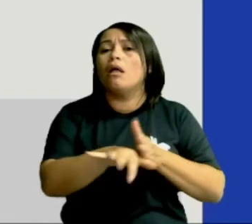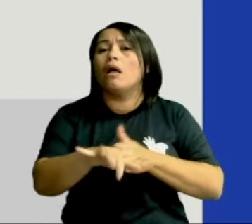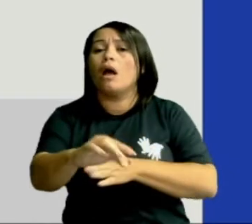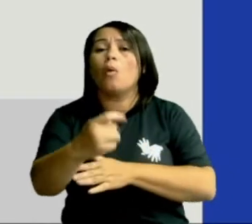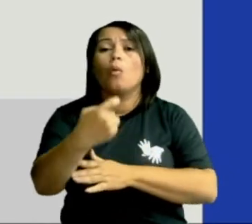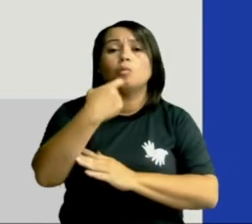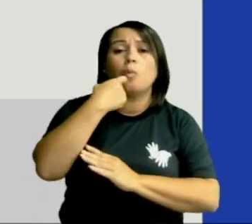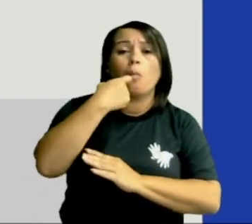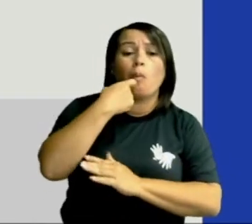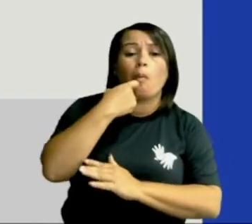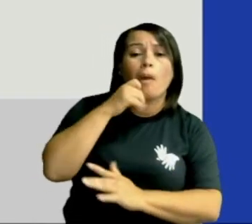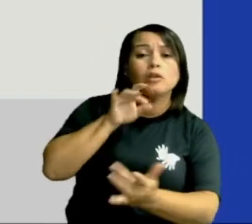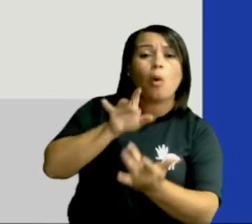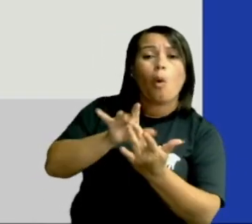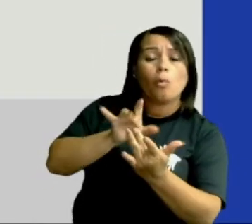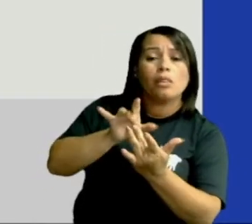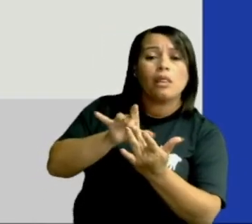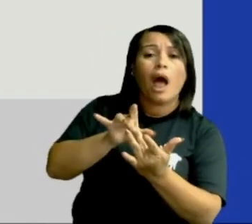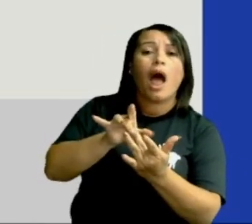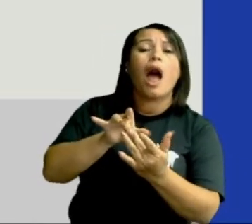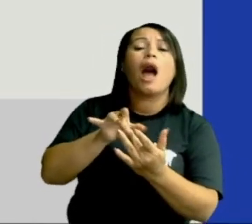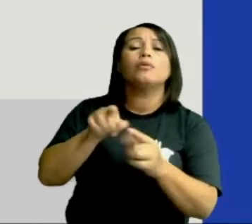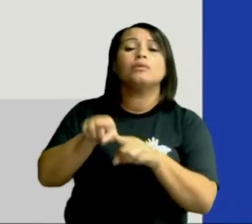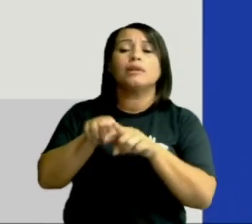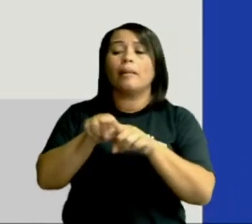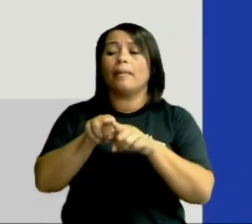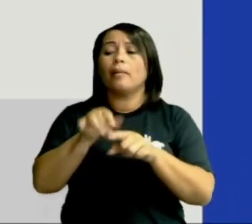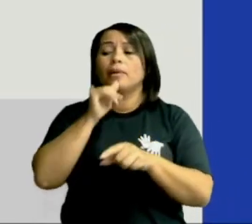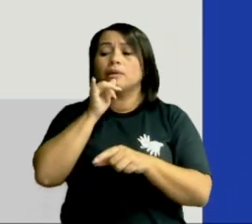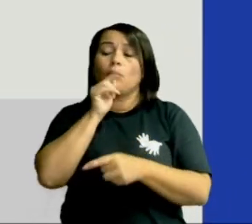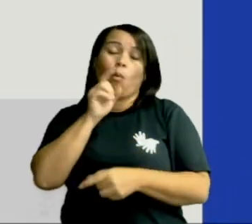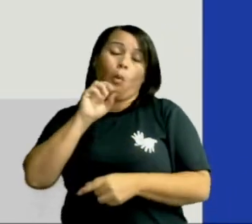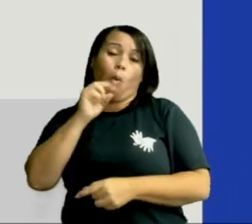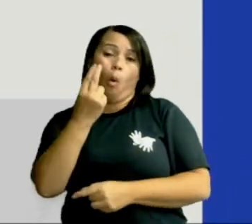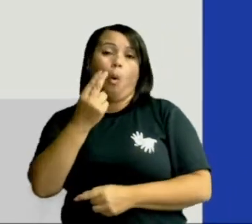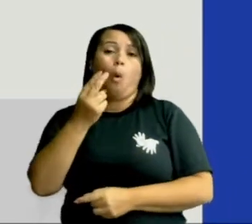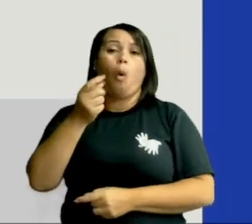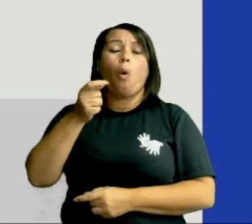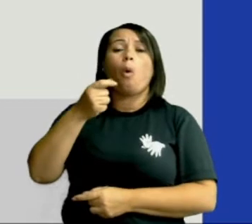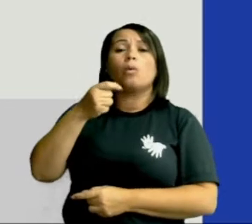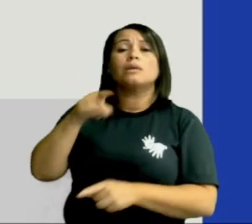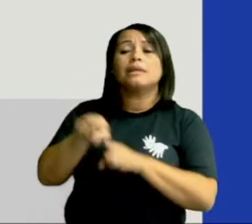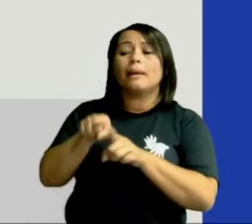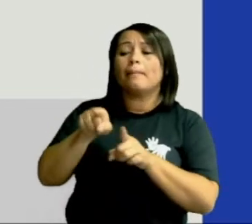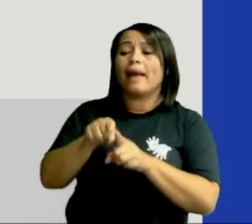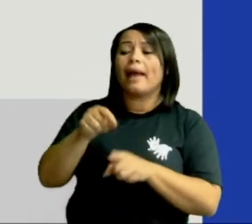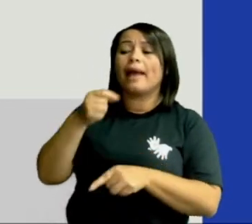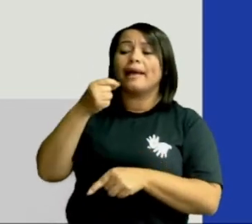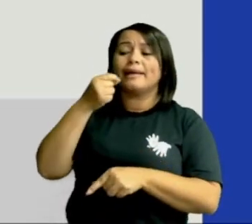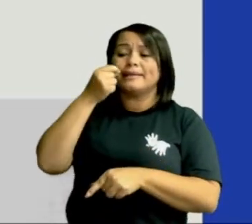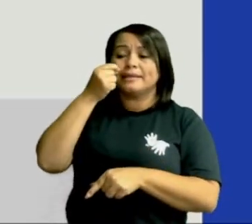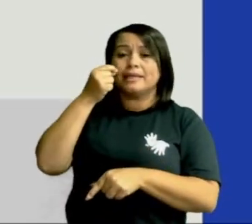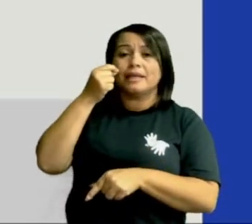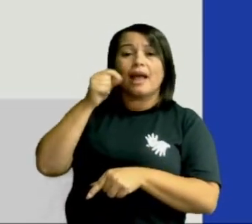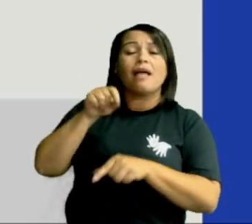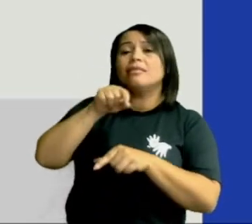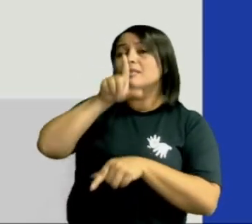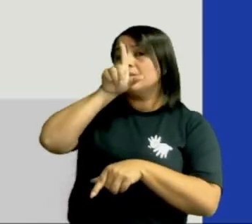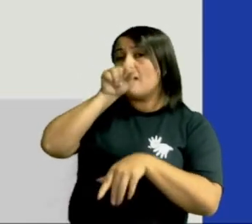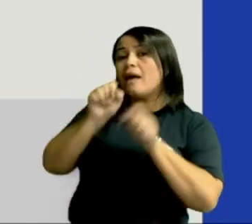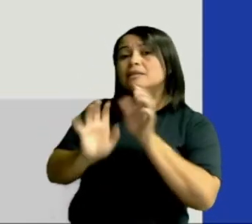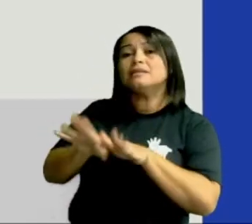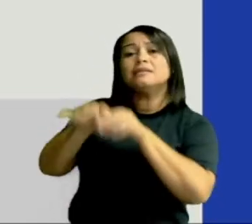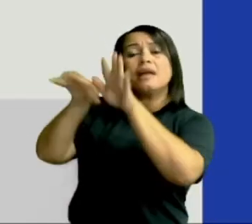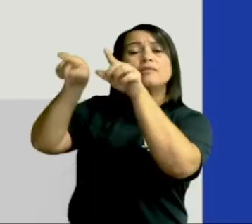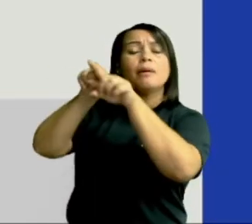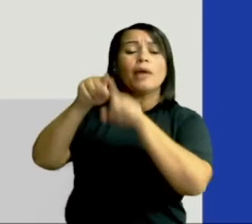peixes, com as aves que vivem nos rios e lagos e nos mares também. Esses peixes